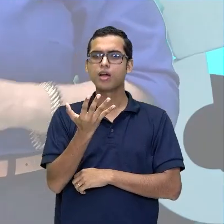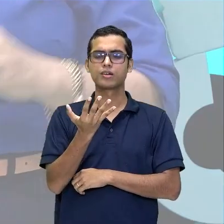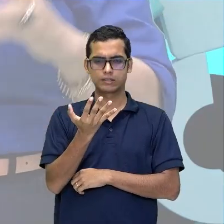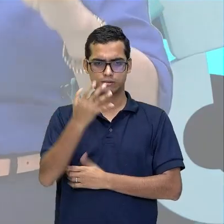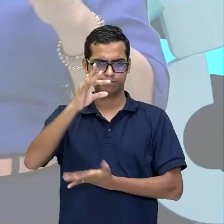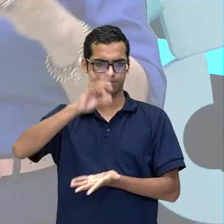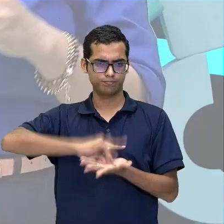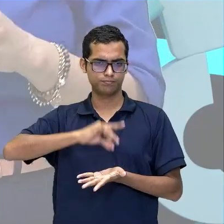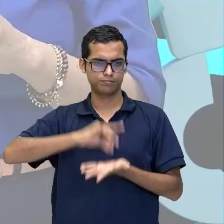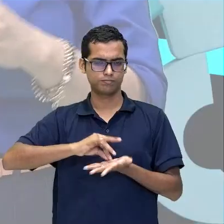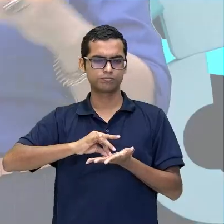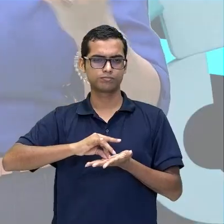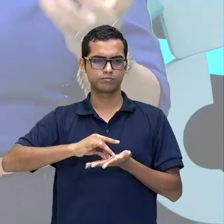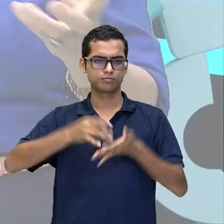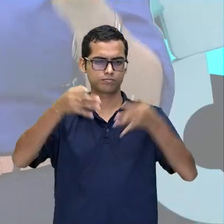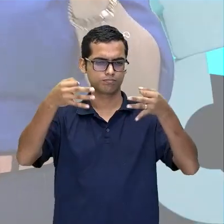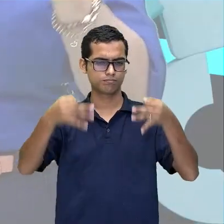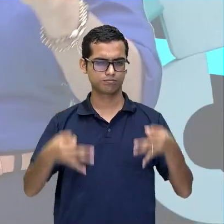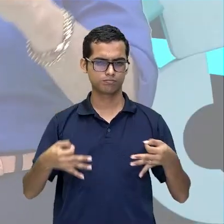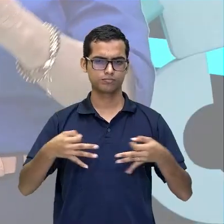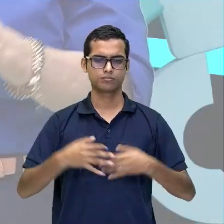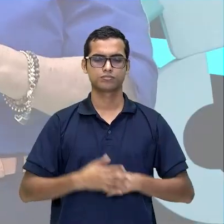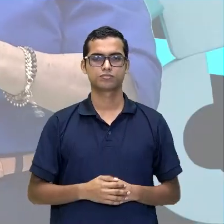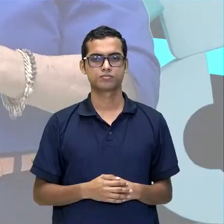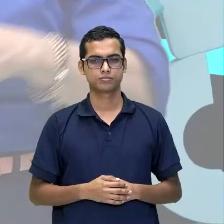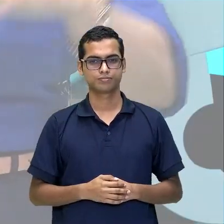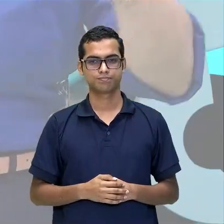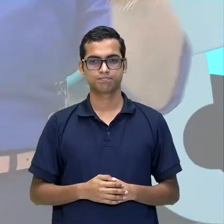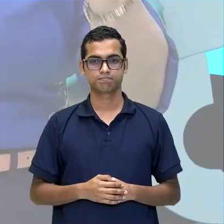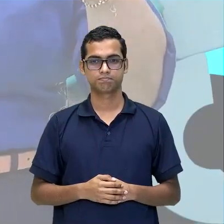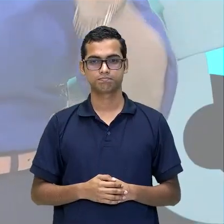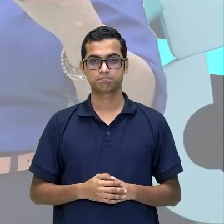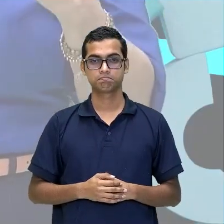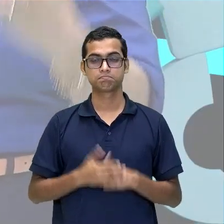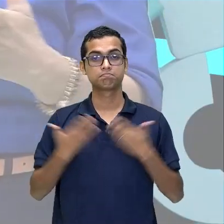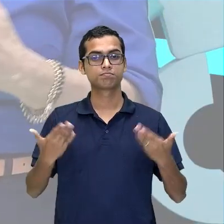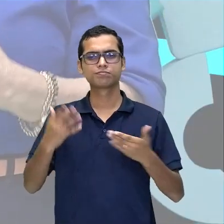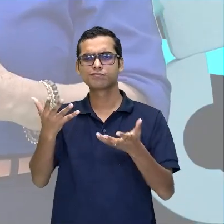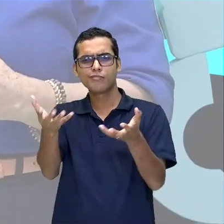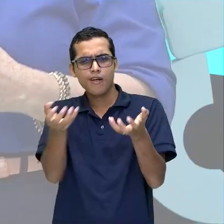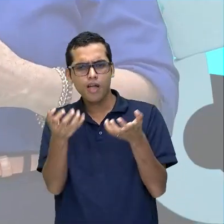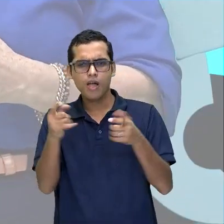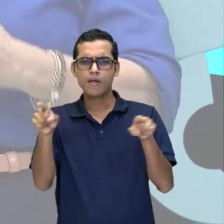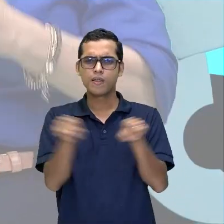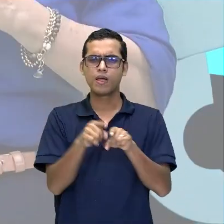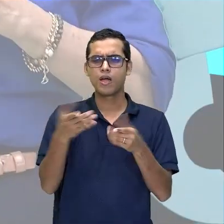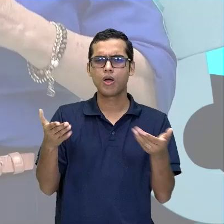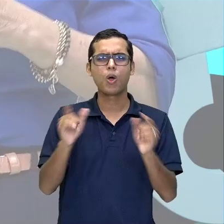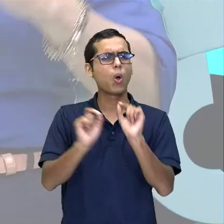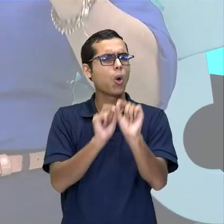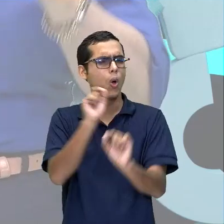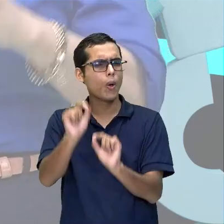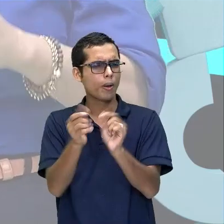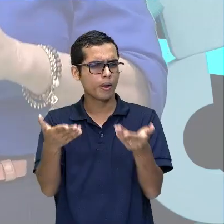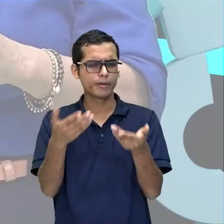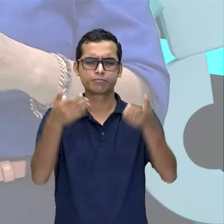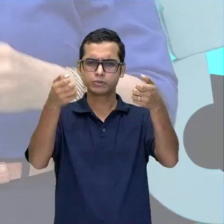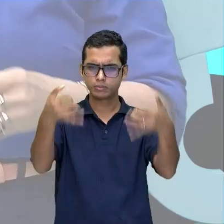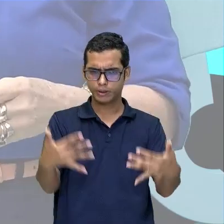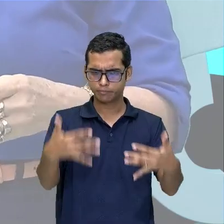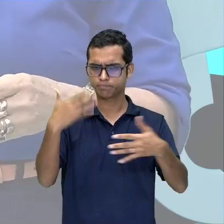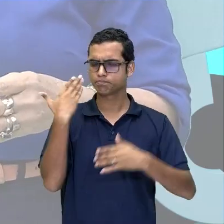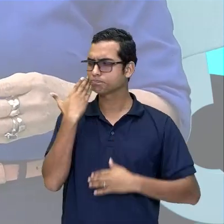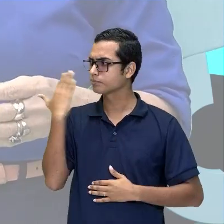eficaz. Vamos ver uma outra situação aqui, que é a hipermídia e a multimídia. Então, a